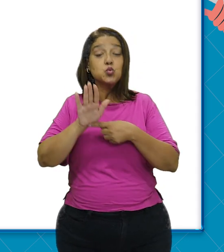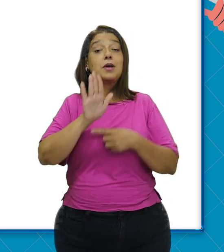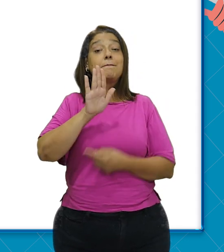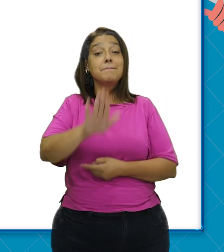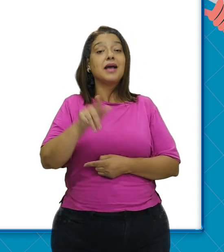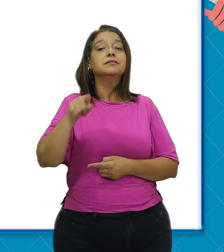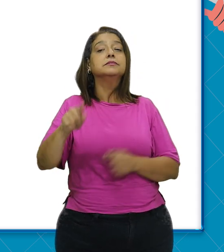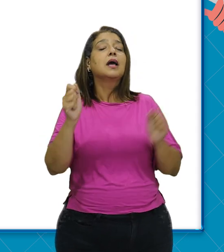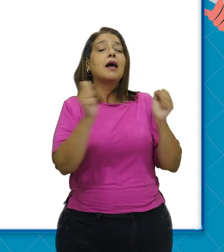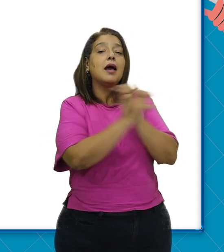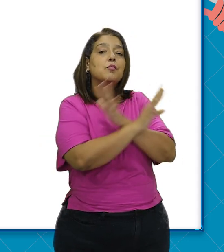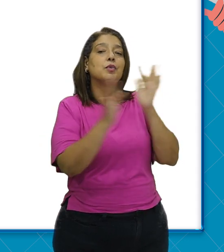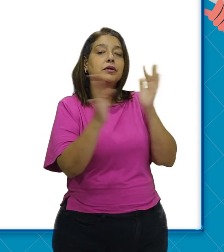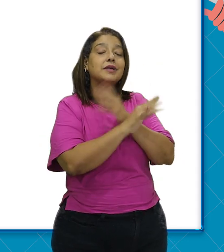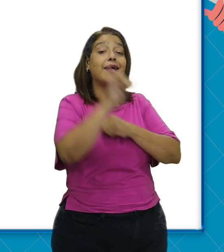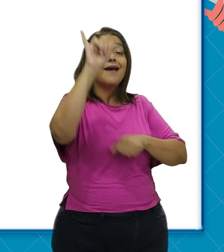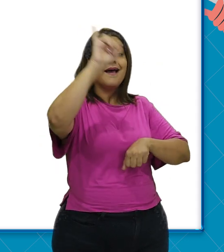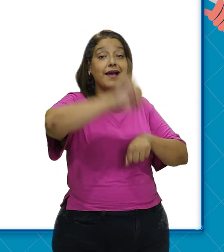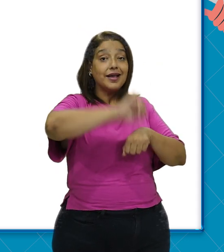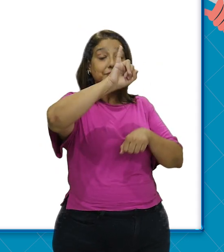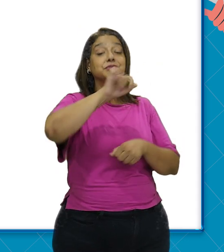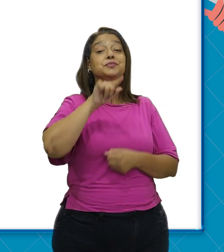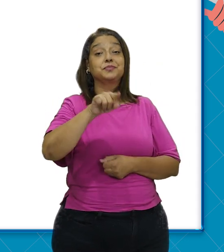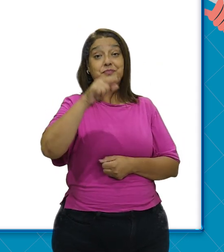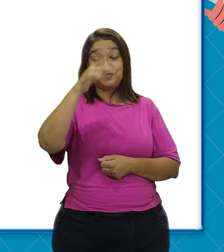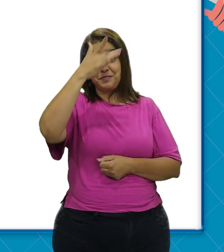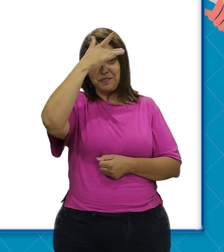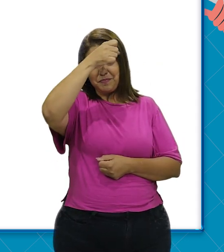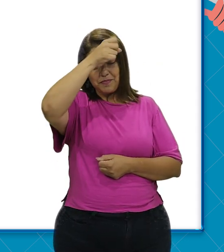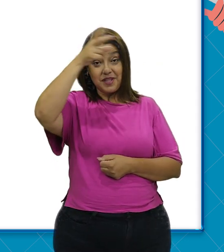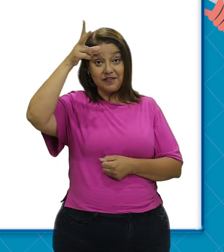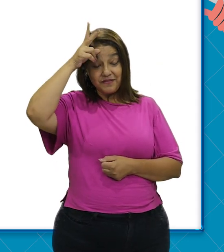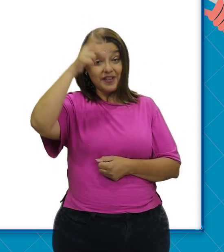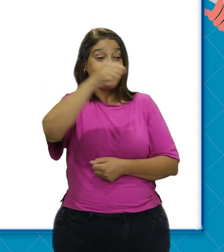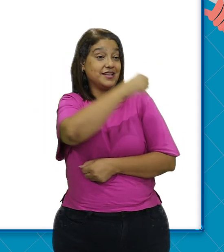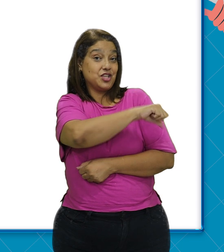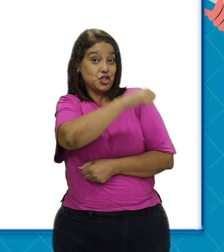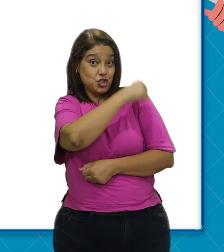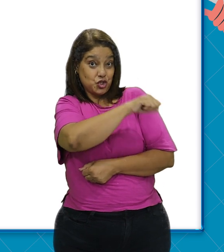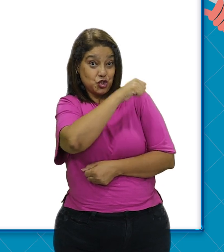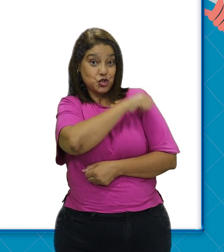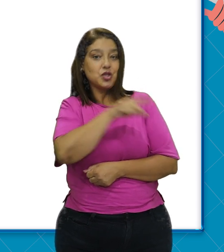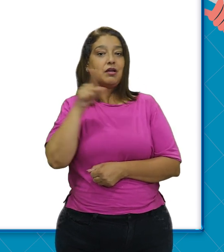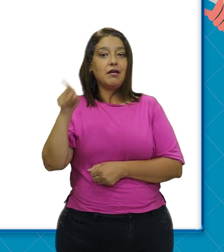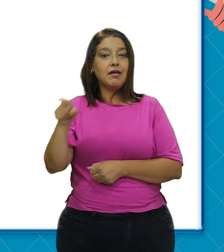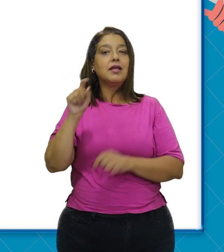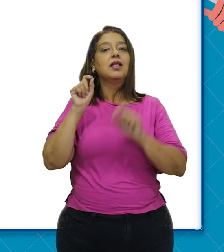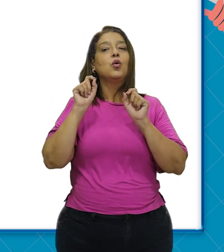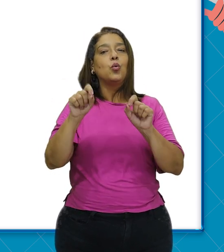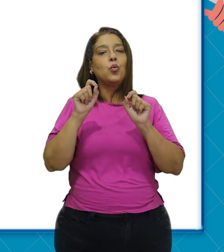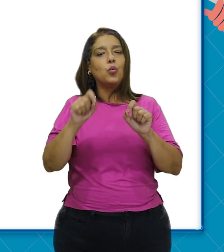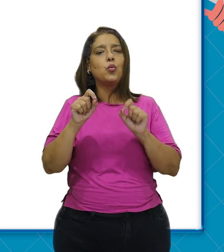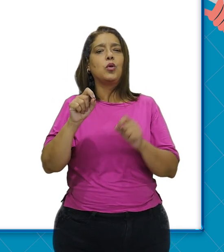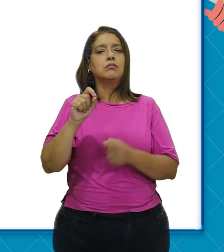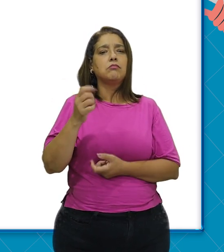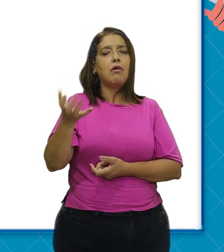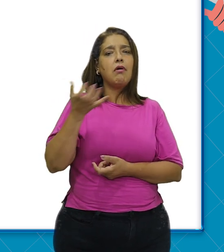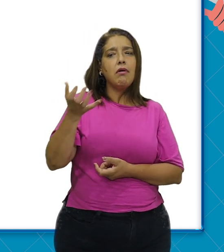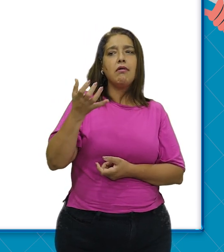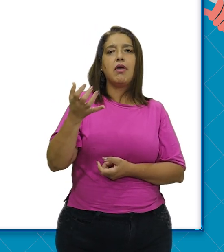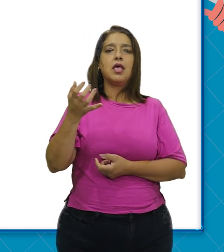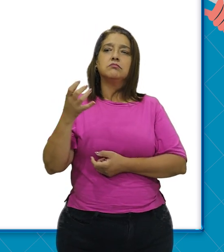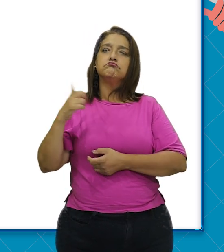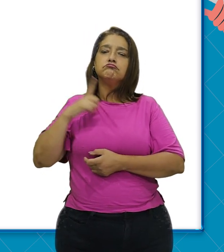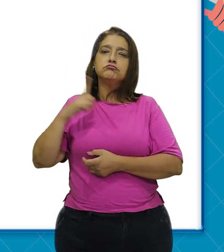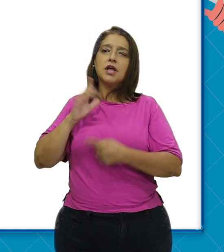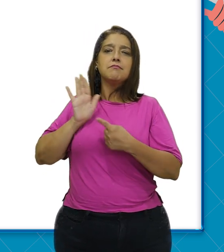da capital, o prefeito do Rio, Pereira Passos, cismou que a cidade deveria ser a Paris brasileira e por isso